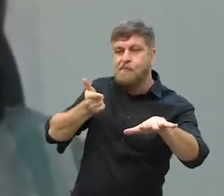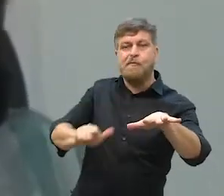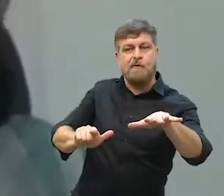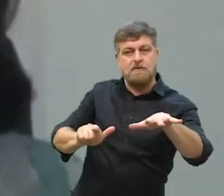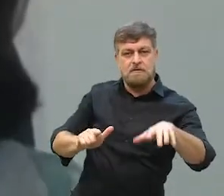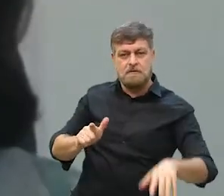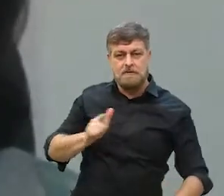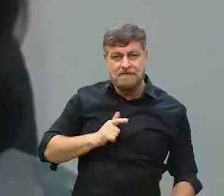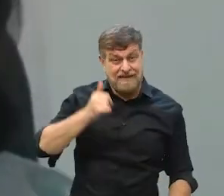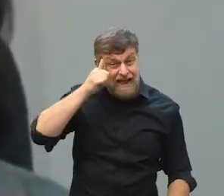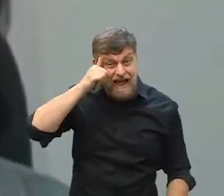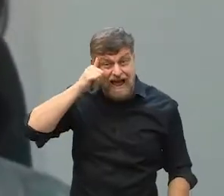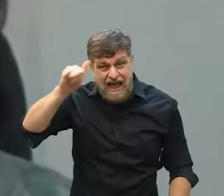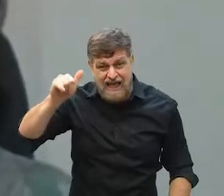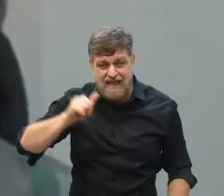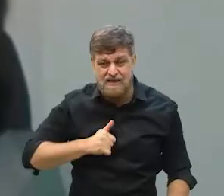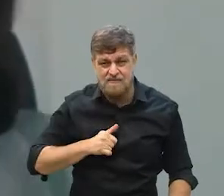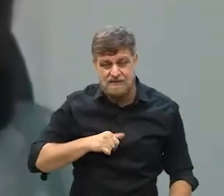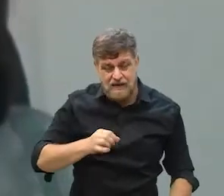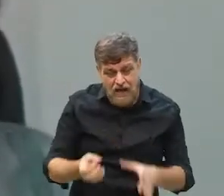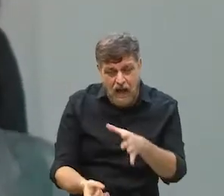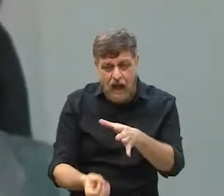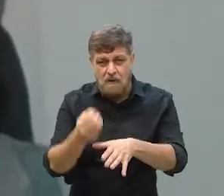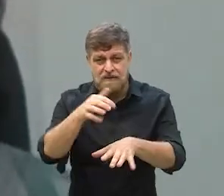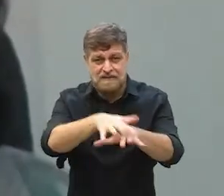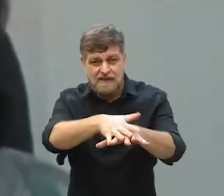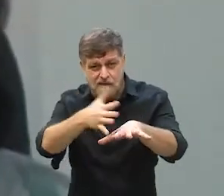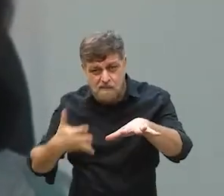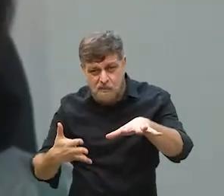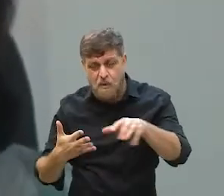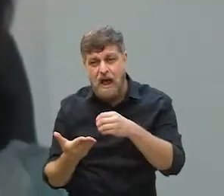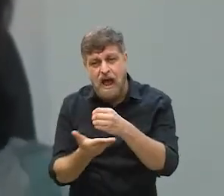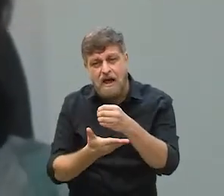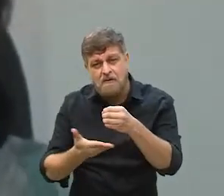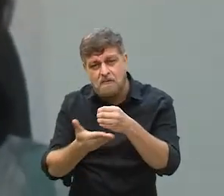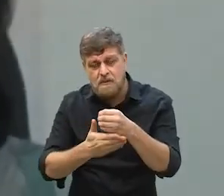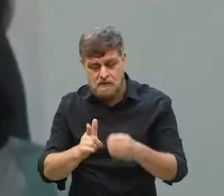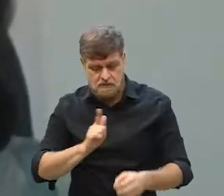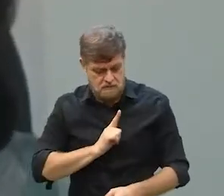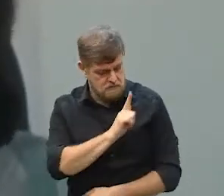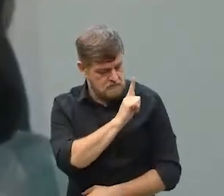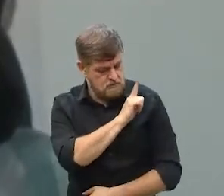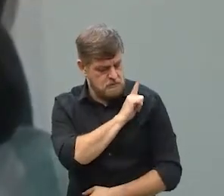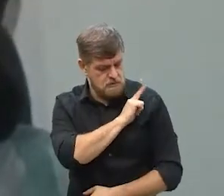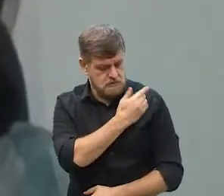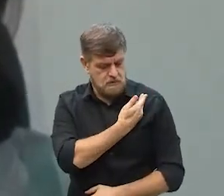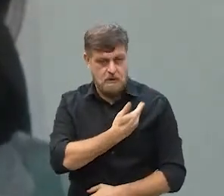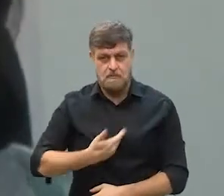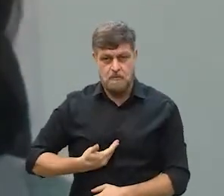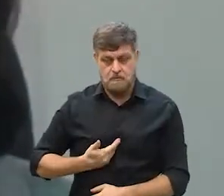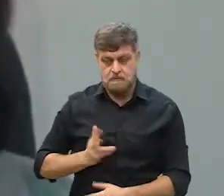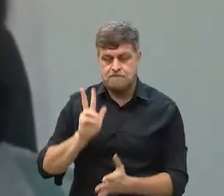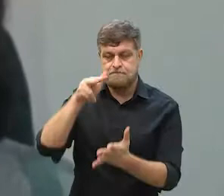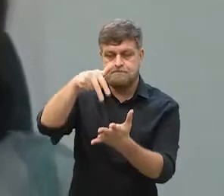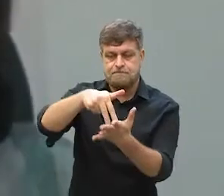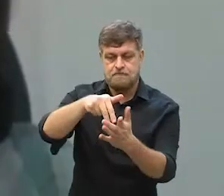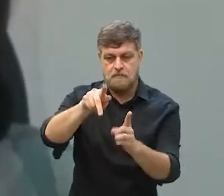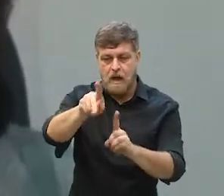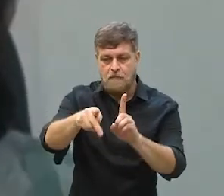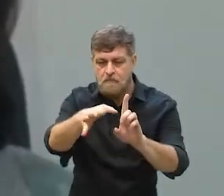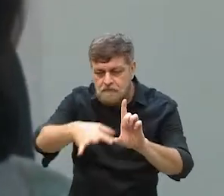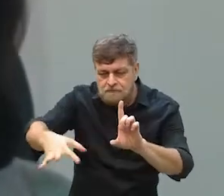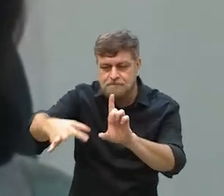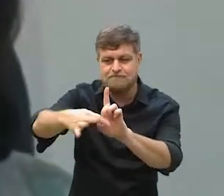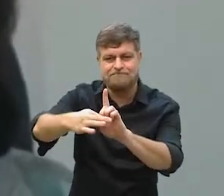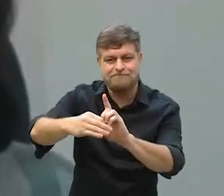para evitar esse cenário, é fundamental uma gestão pública muito presente,